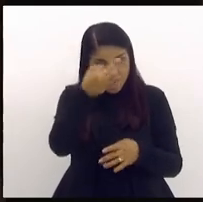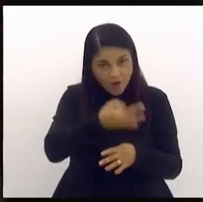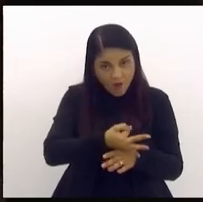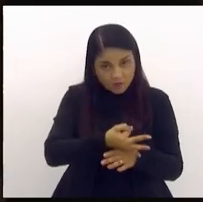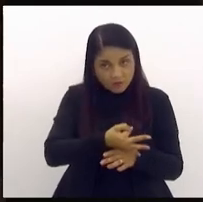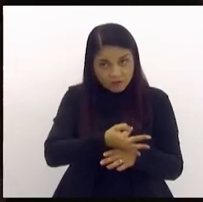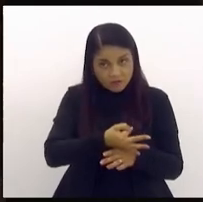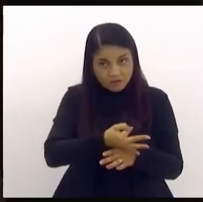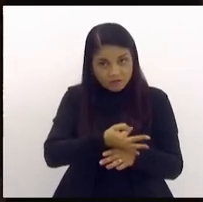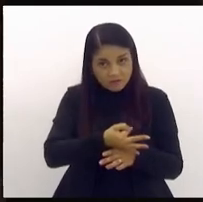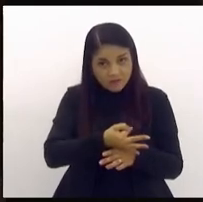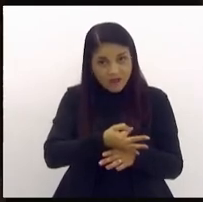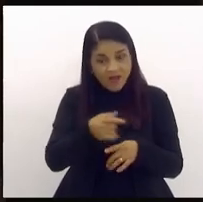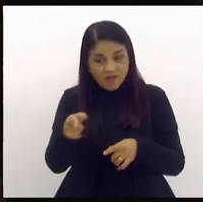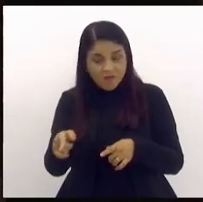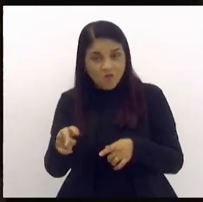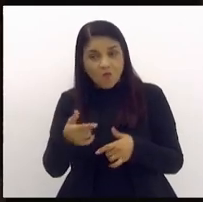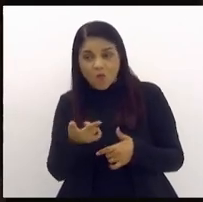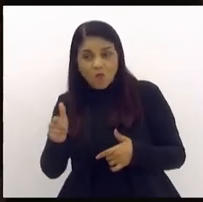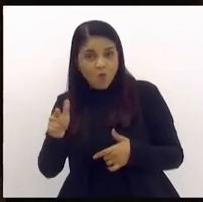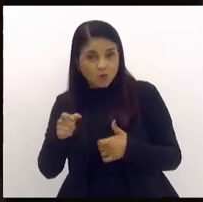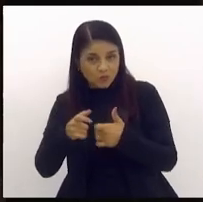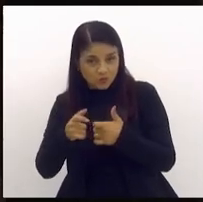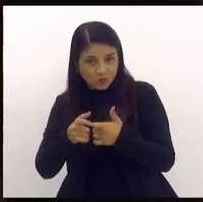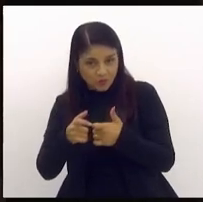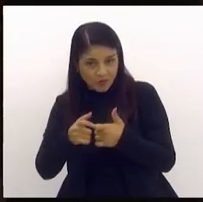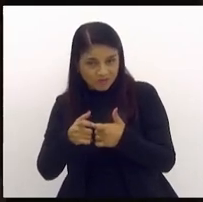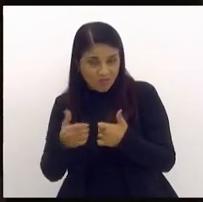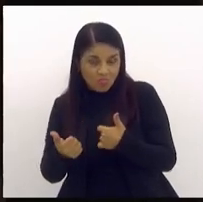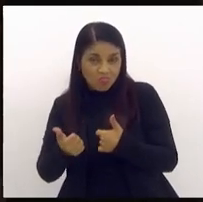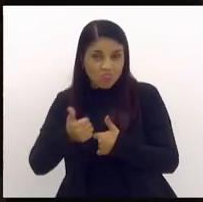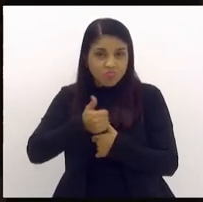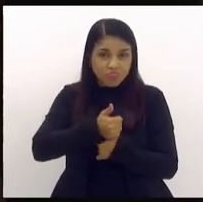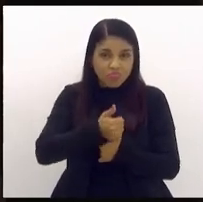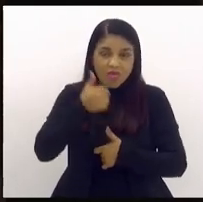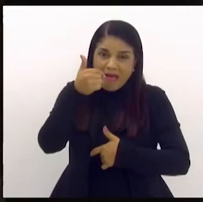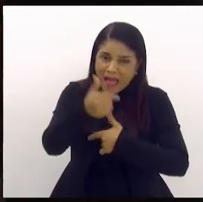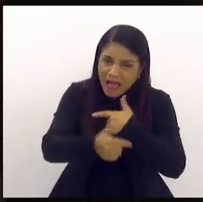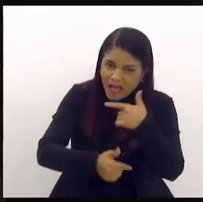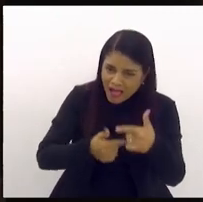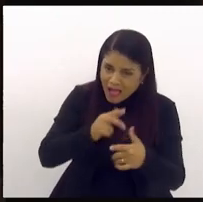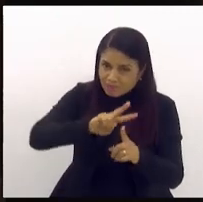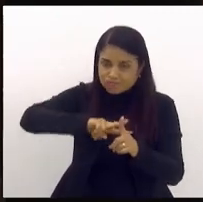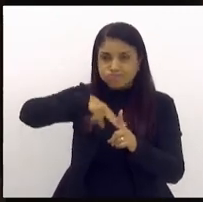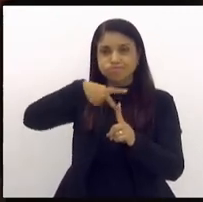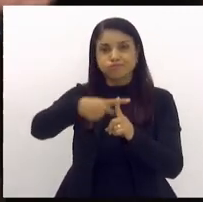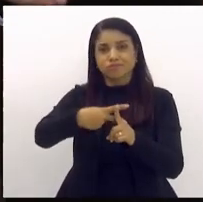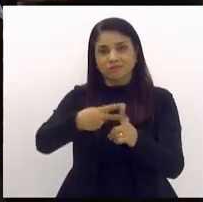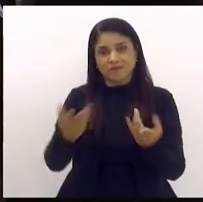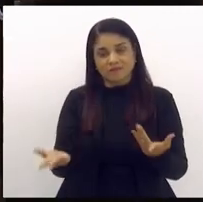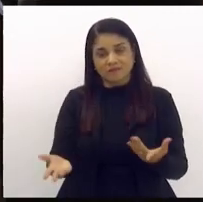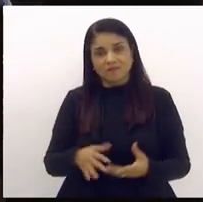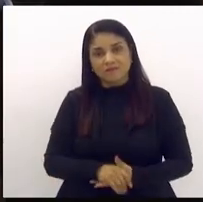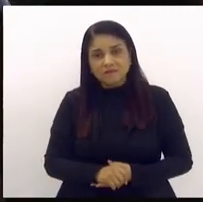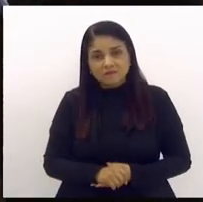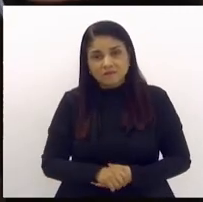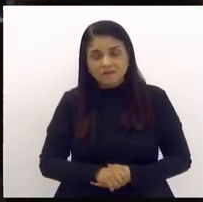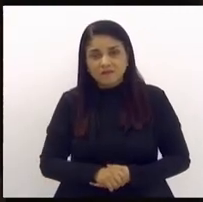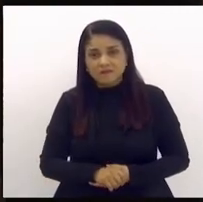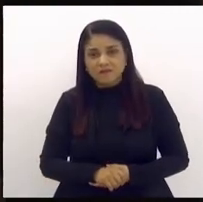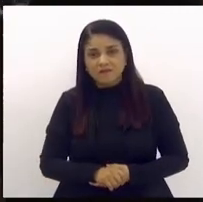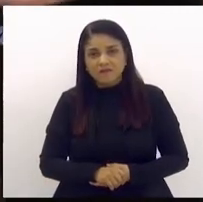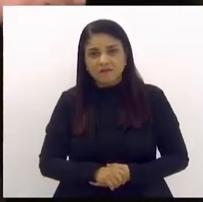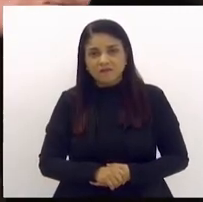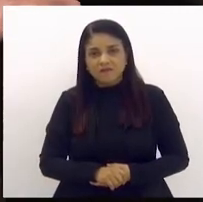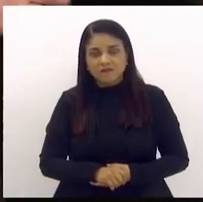colega. Ele sobrecarrega o colega. O médico deixa de trabalhar, ele sobrecarrega o colega. Agora, é